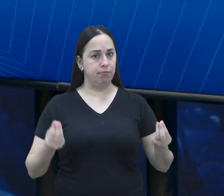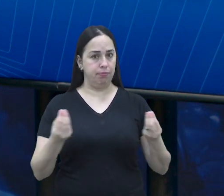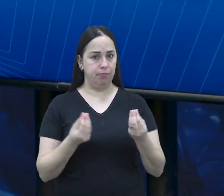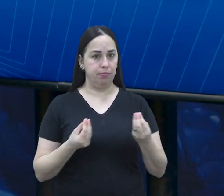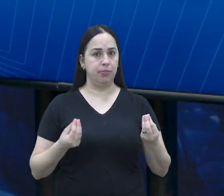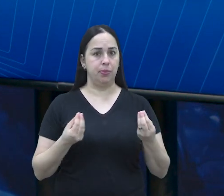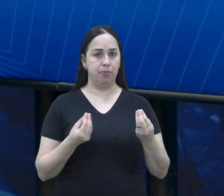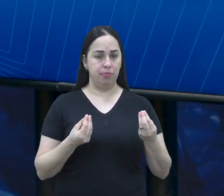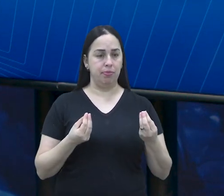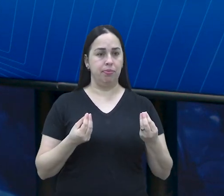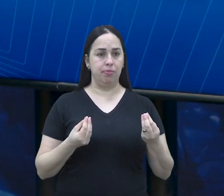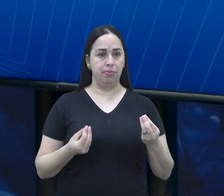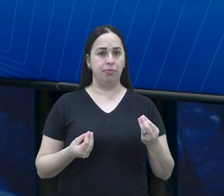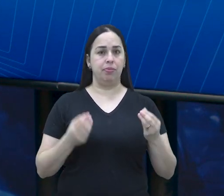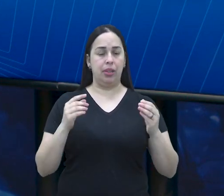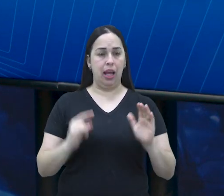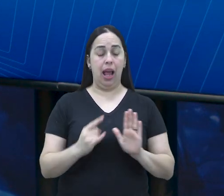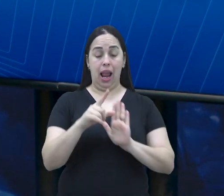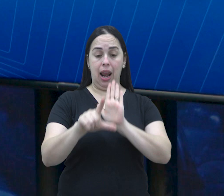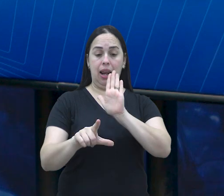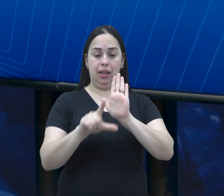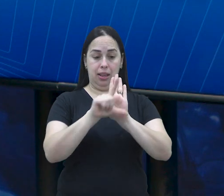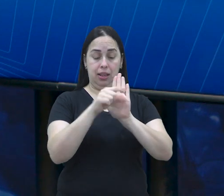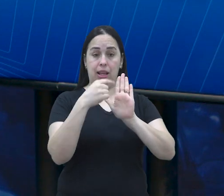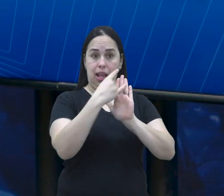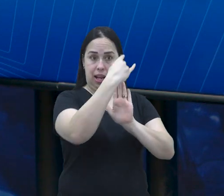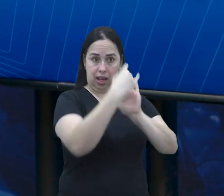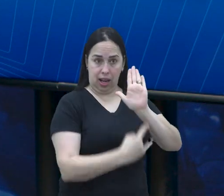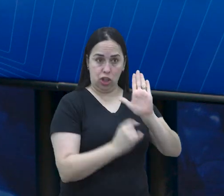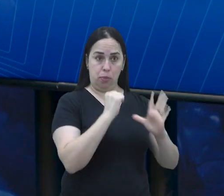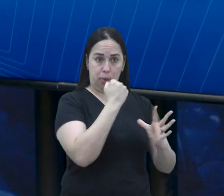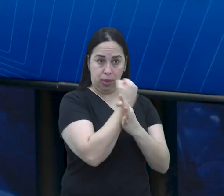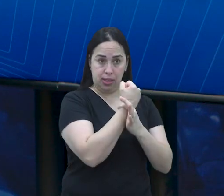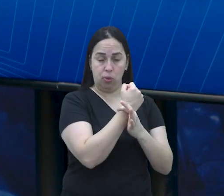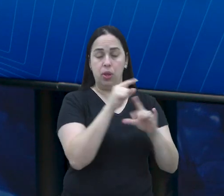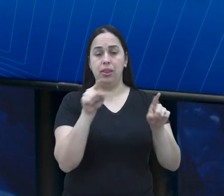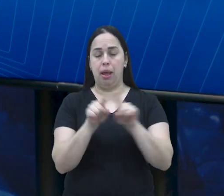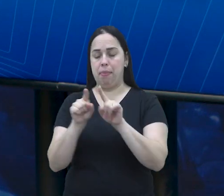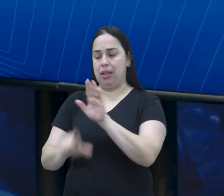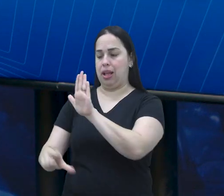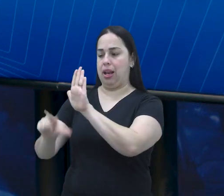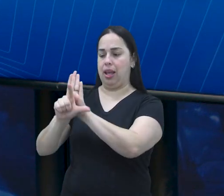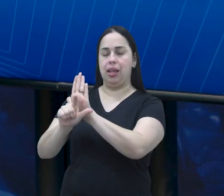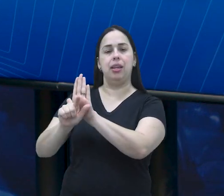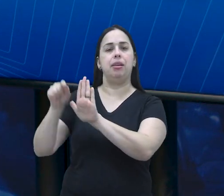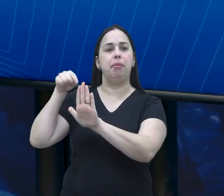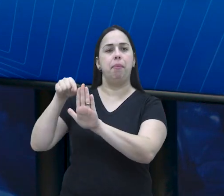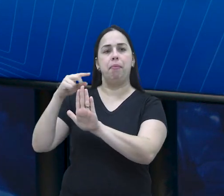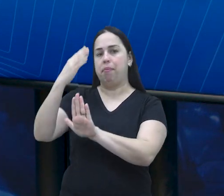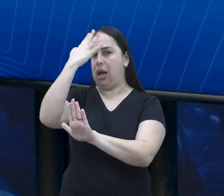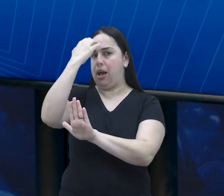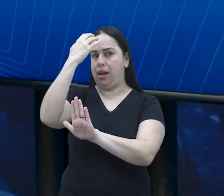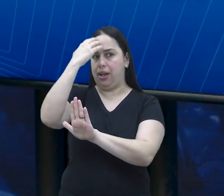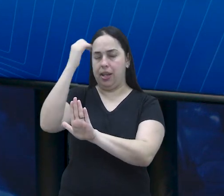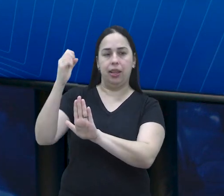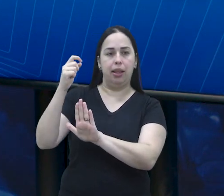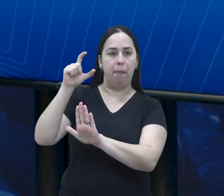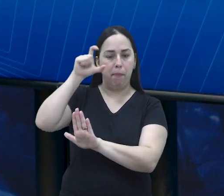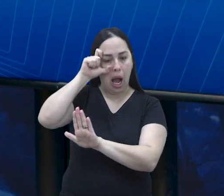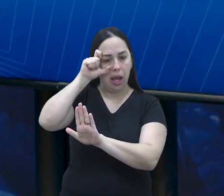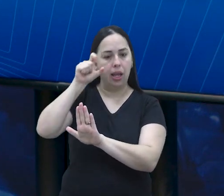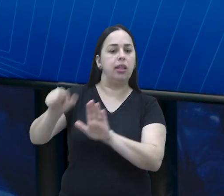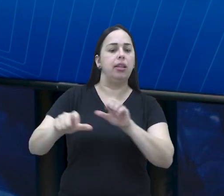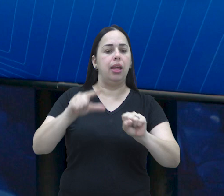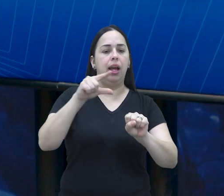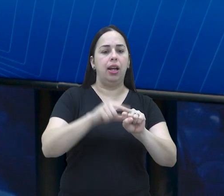está inclusa, inclusive na Lei da Maria da Penha, começa lá naquele artigo 22 da legislação,